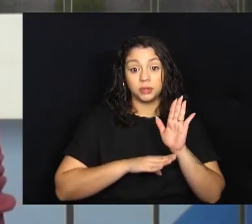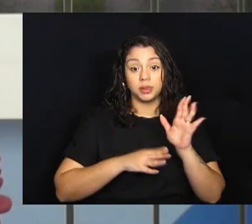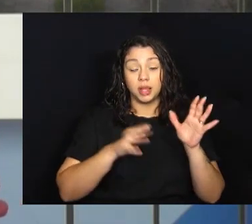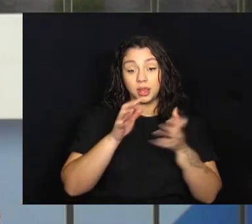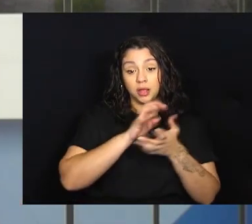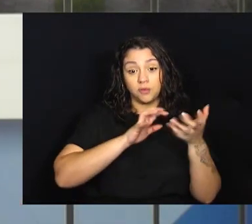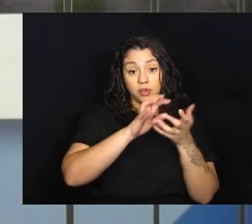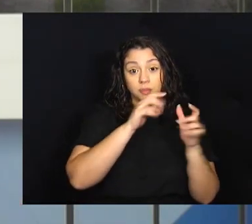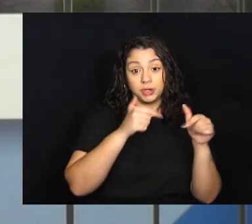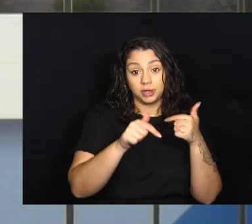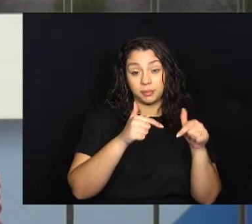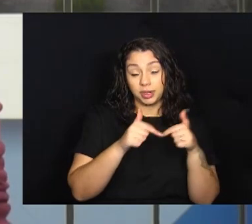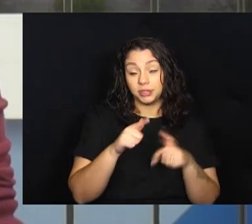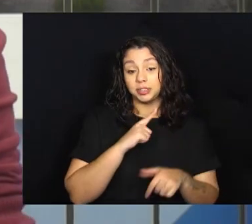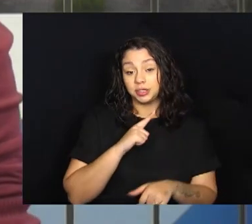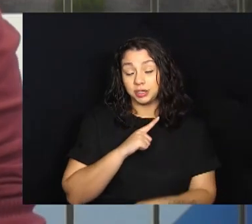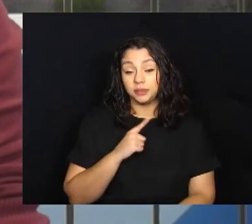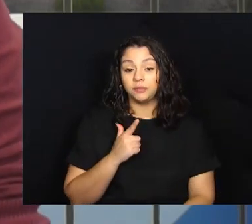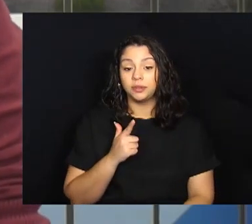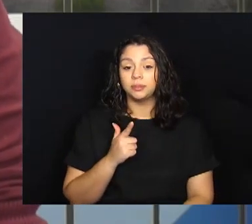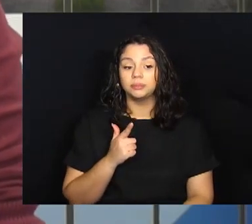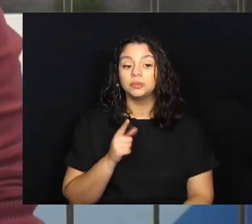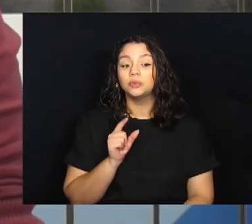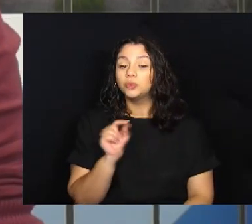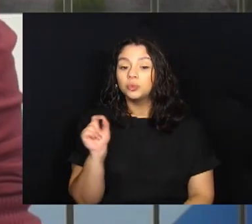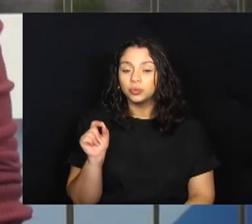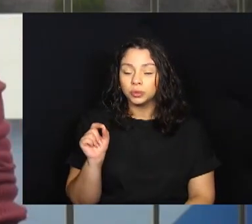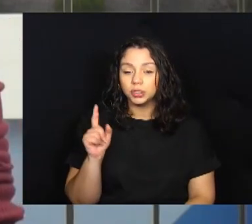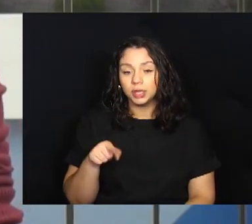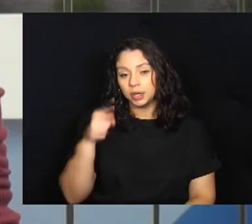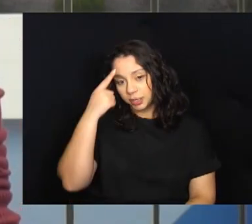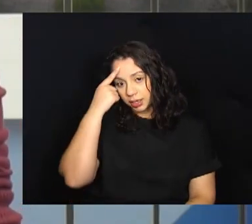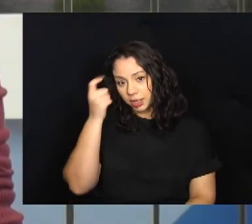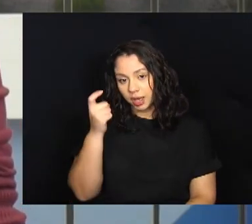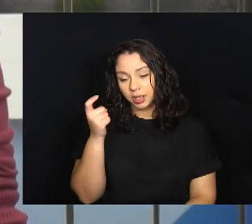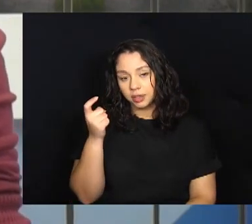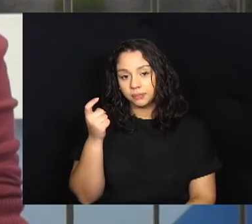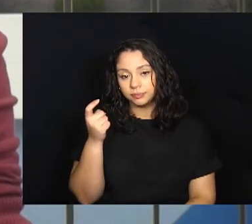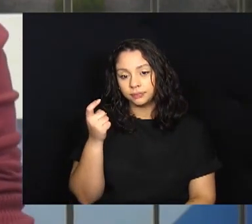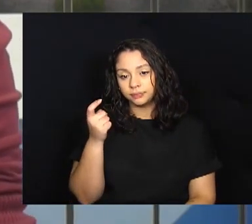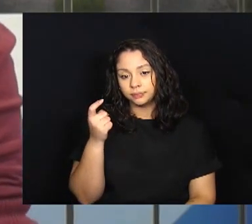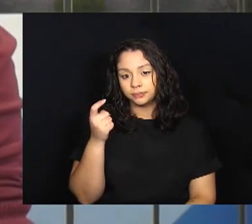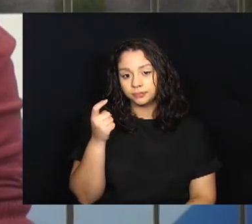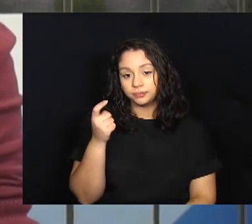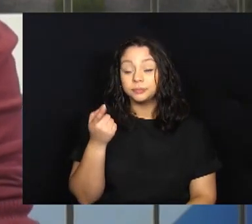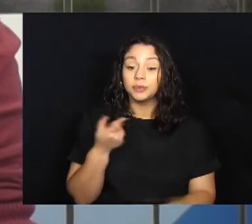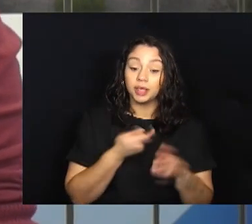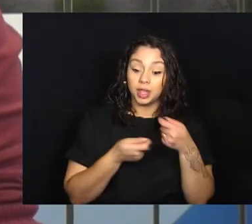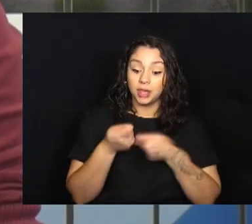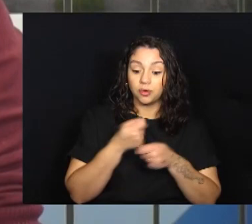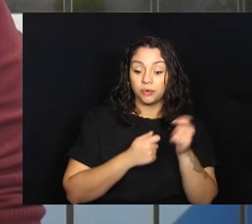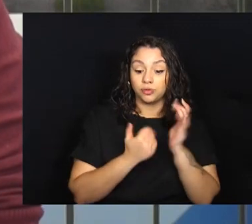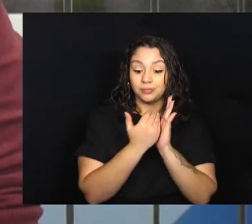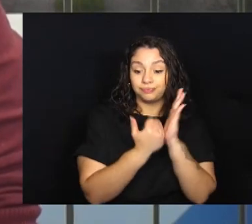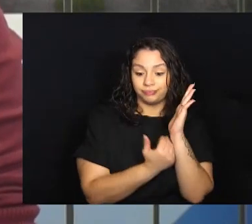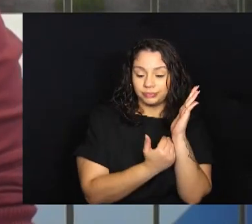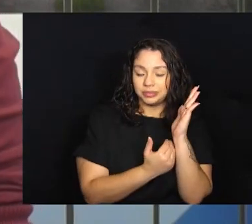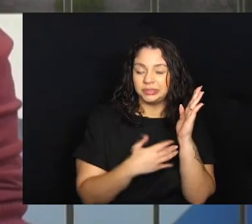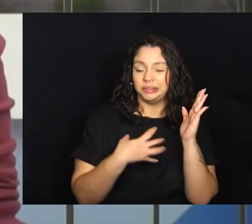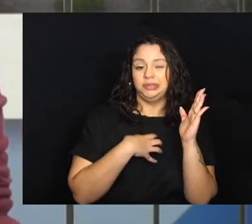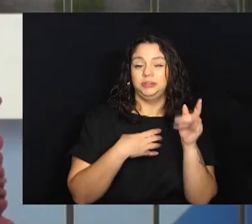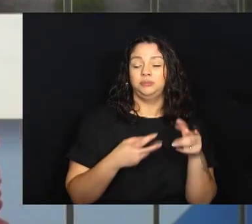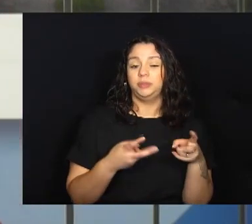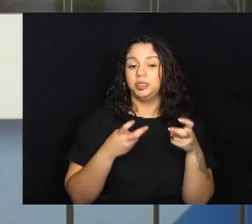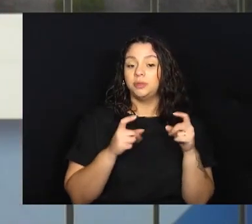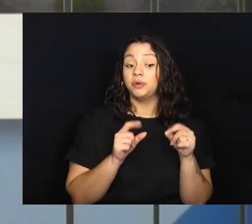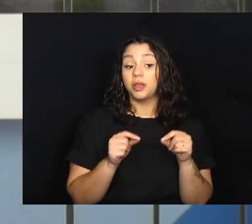que foi feita, né? Ela lidou muito com uma ideia que muitas vezes a economia de baixo sente, que é aquela coisa assim,